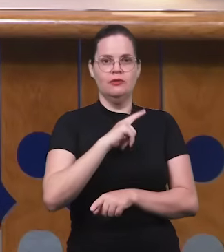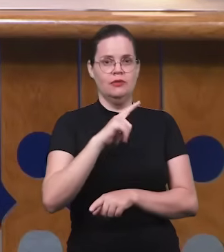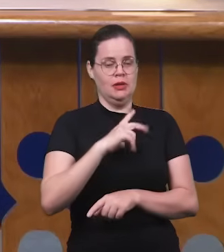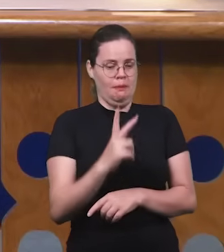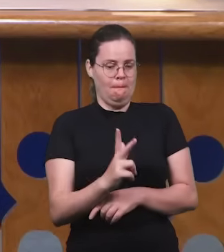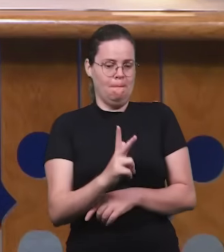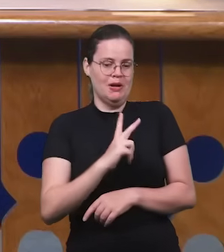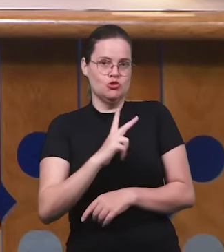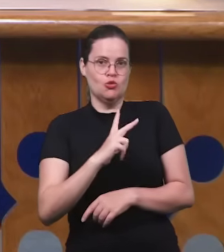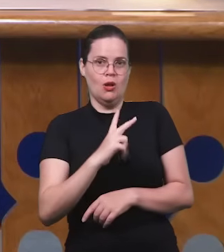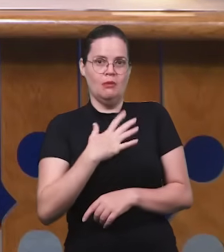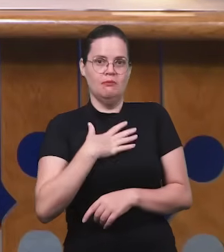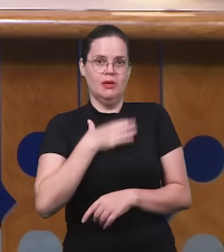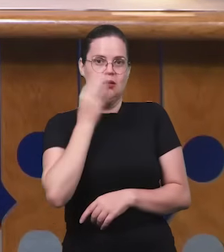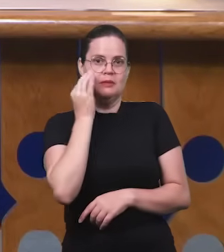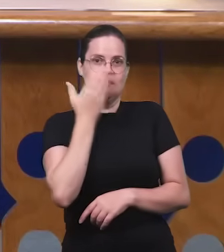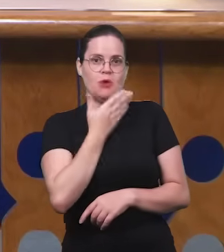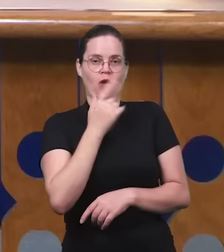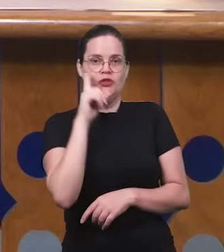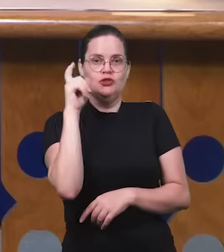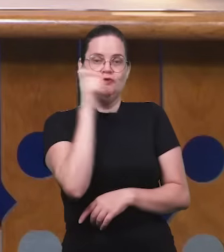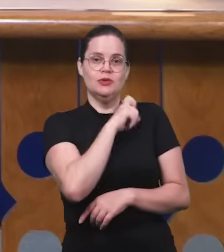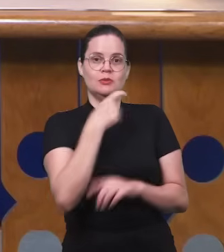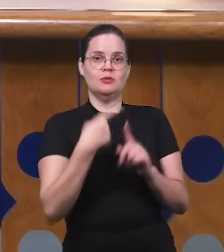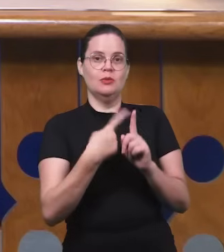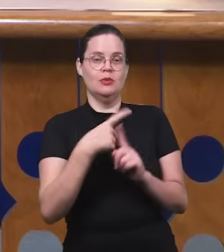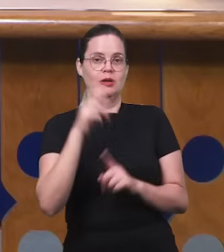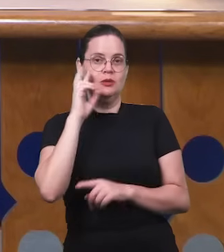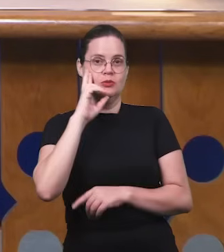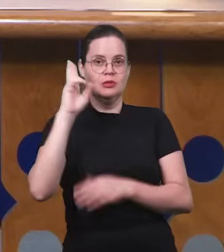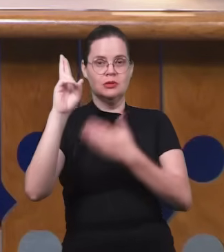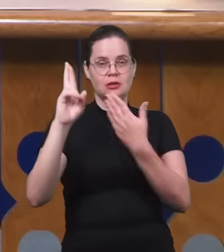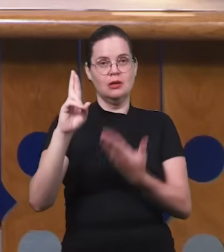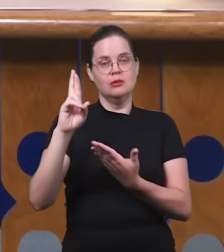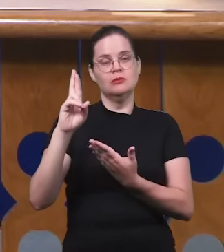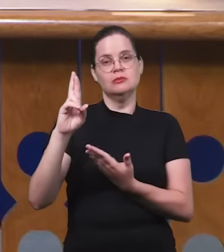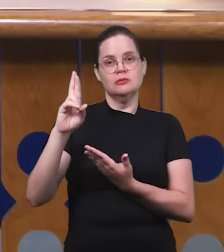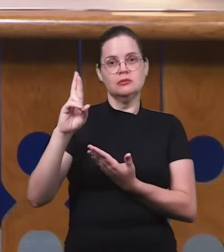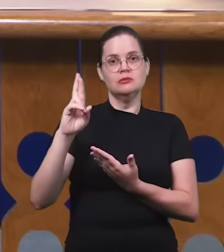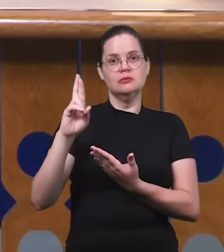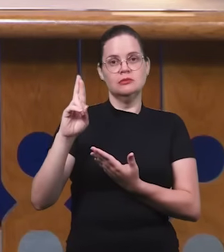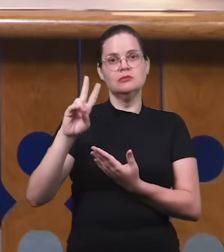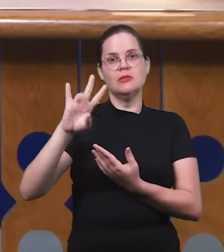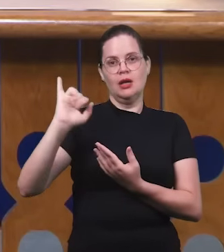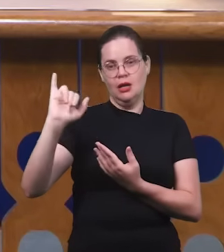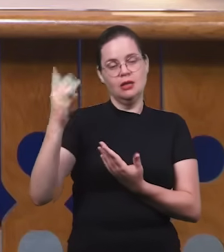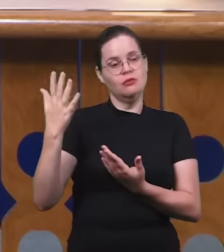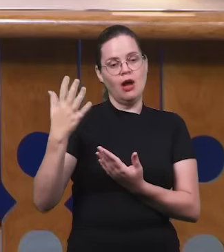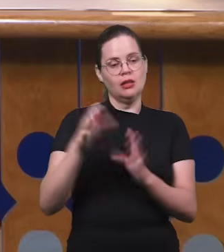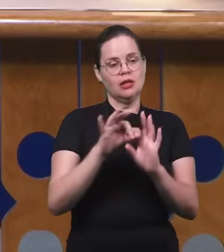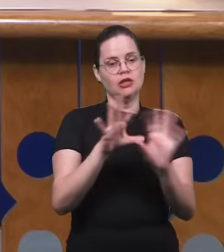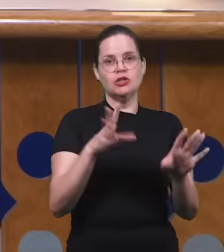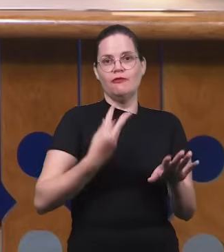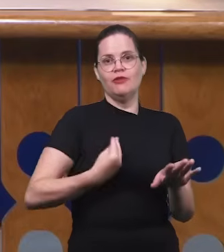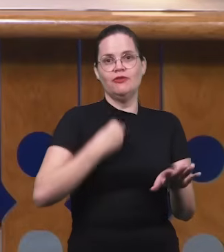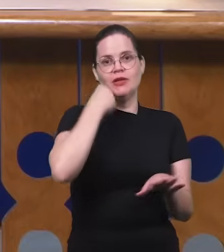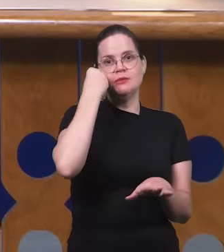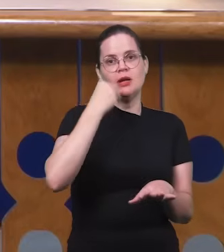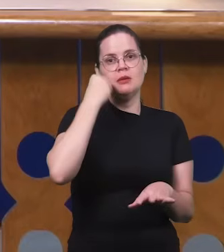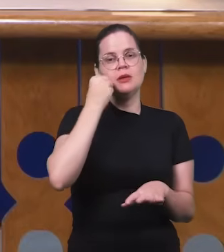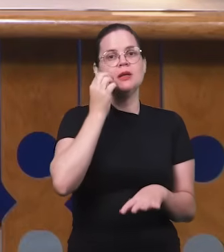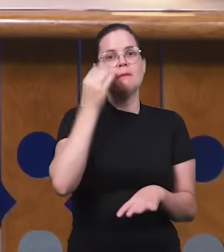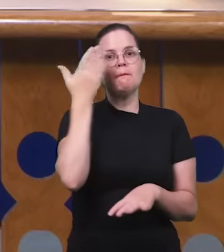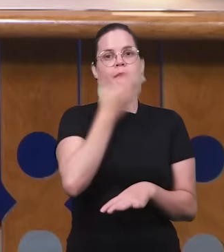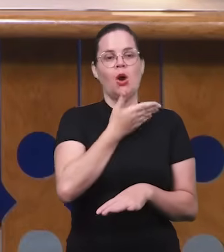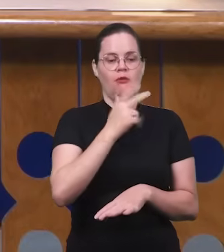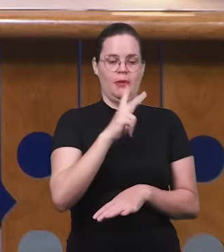pessoais pelas quais o Senhor vai fazê-los passar, a fim de que os